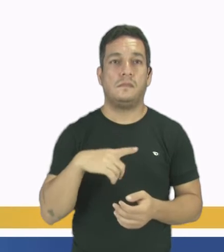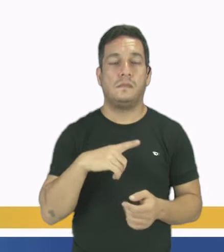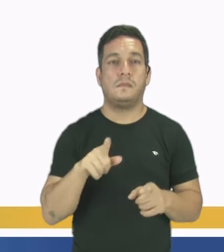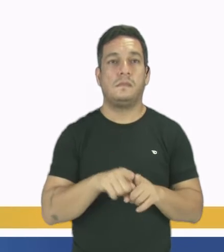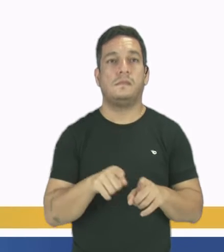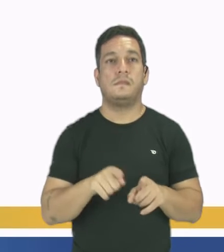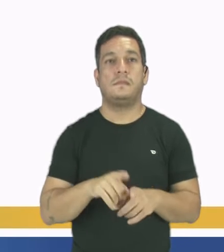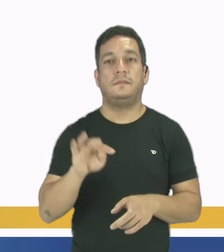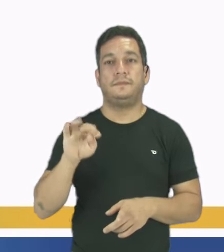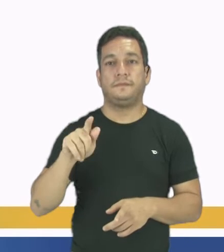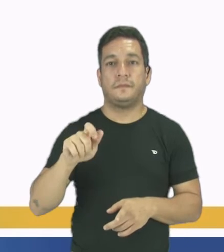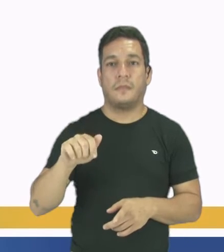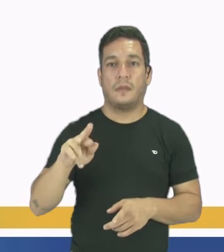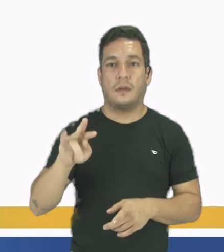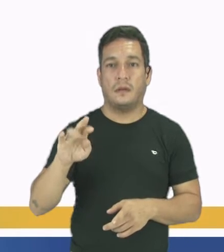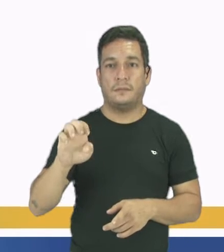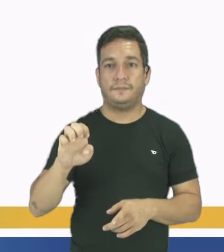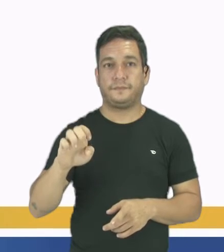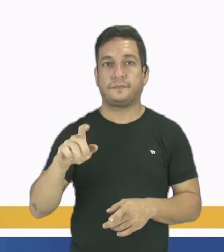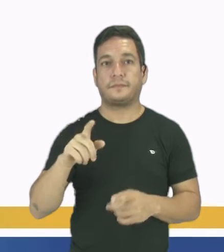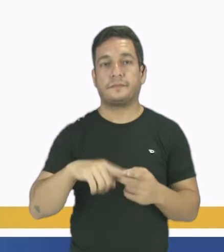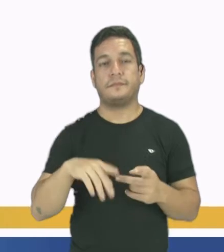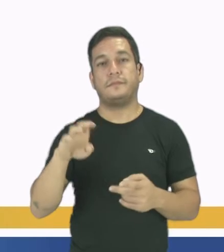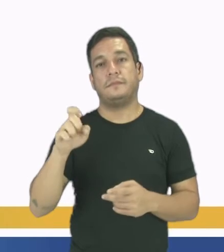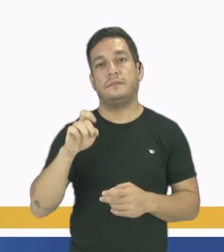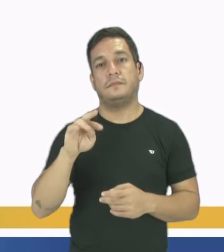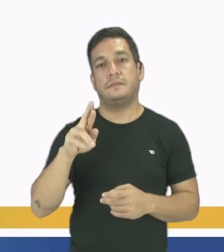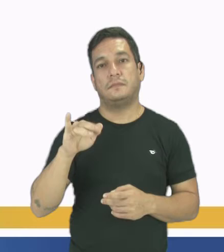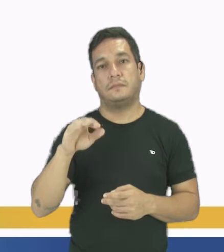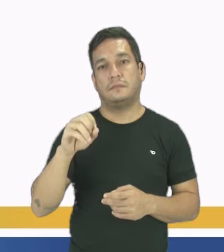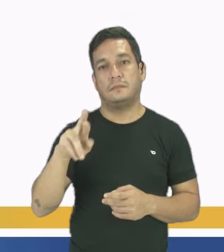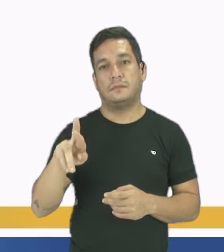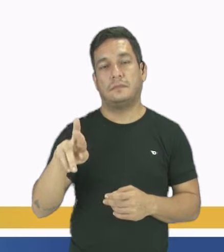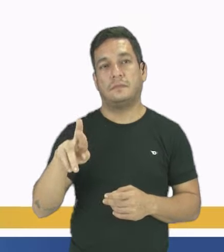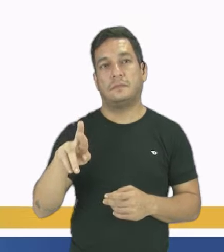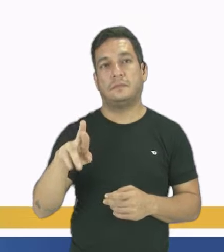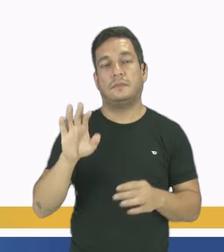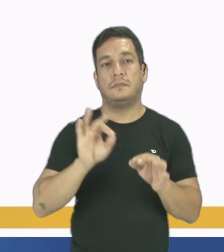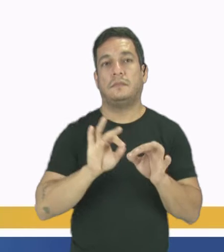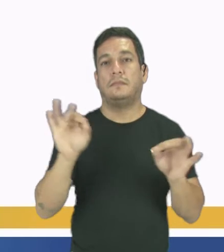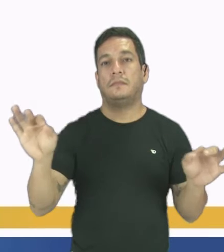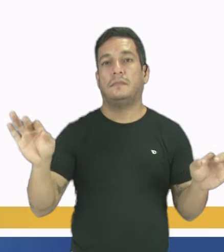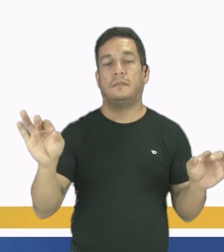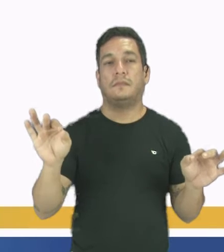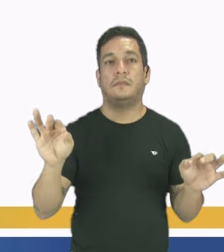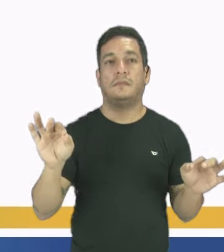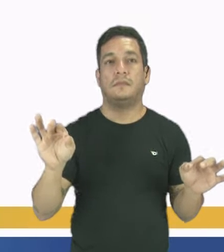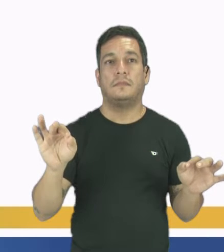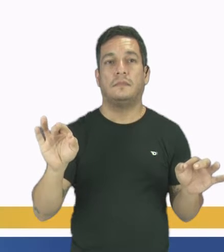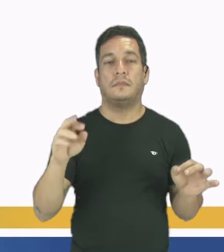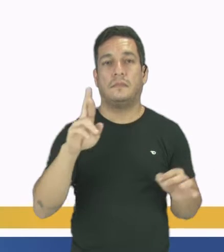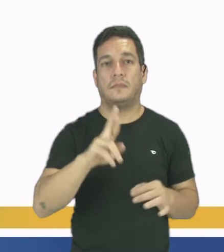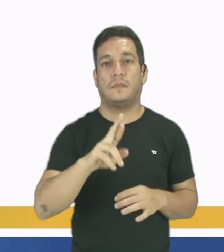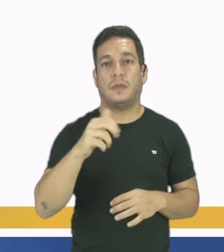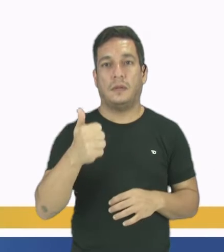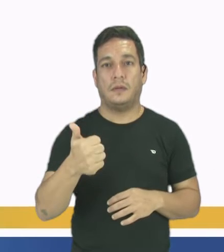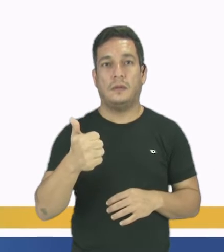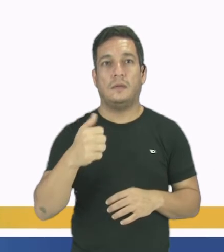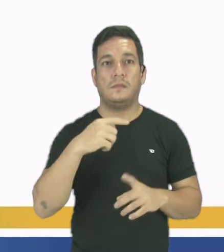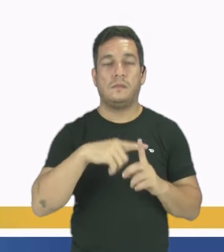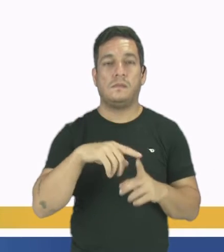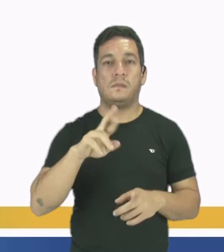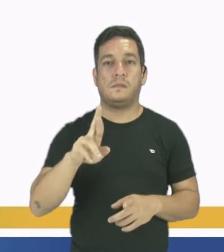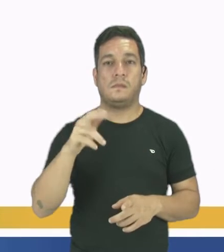temos tangente exterior, ou seja, a distância do R1